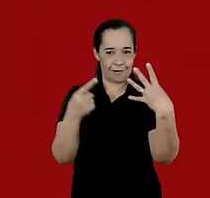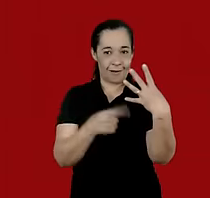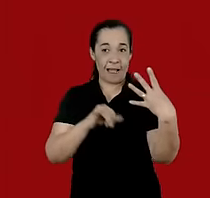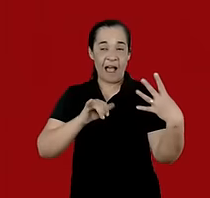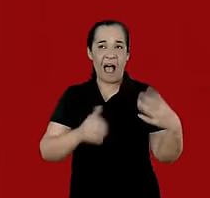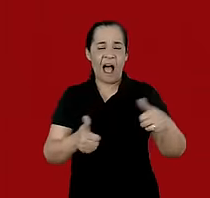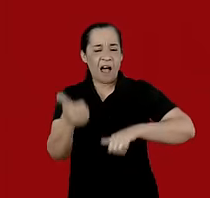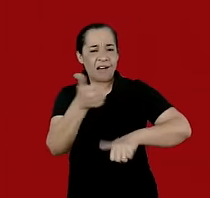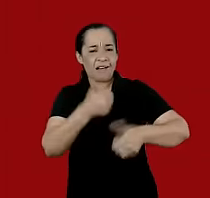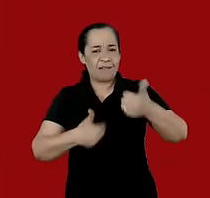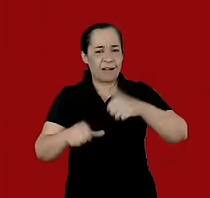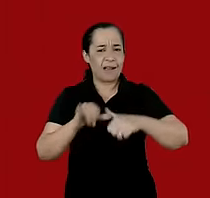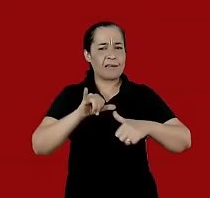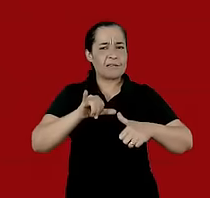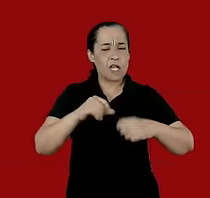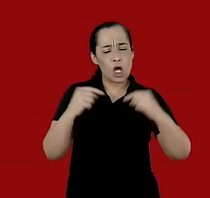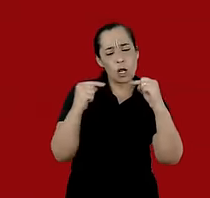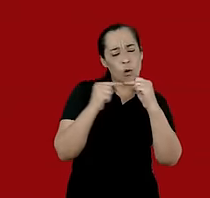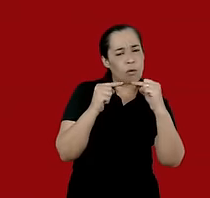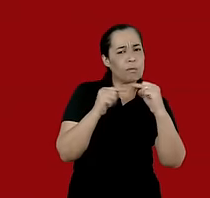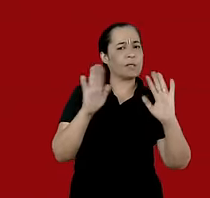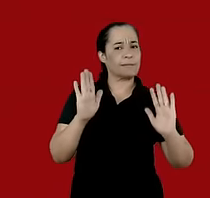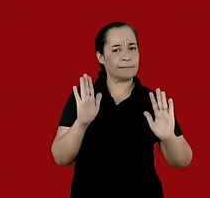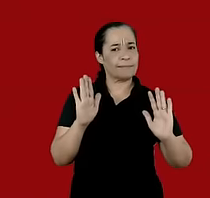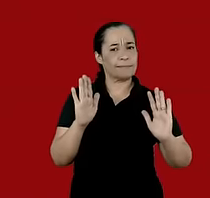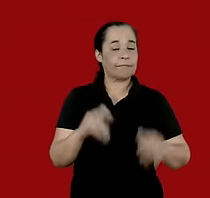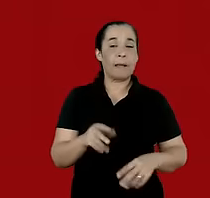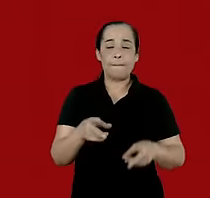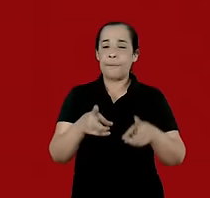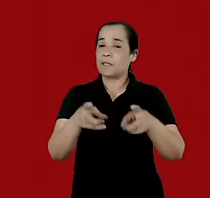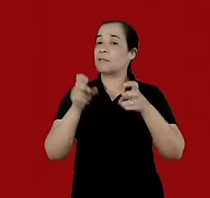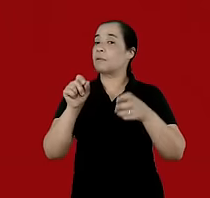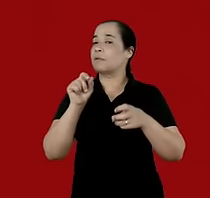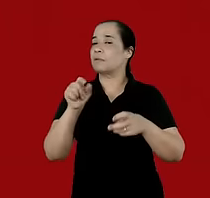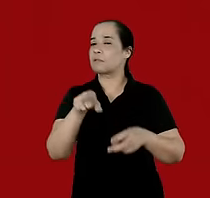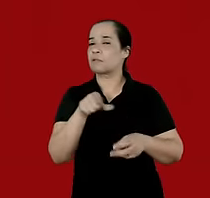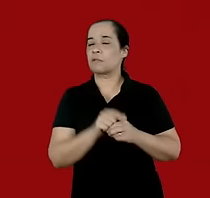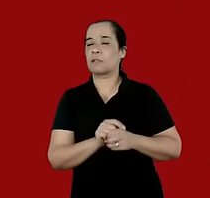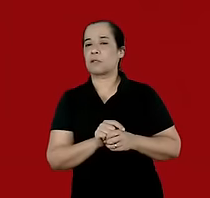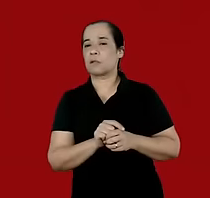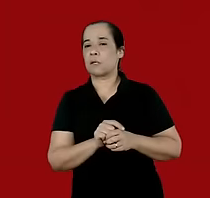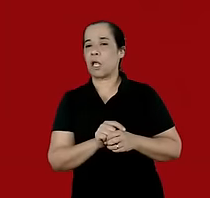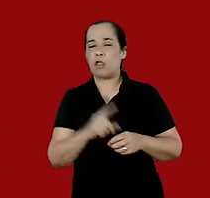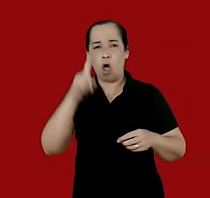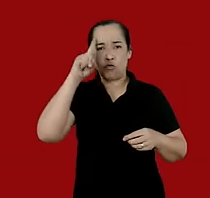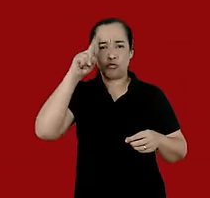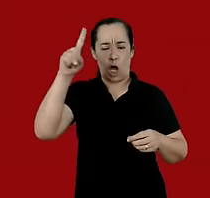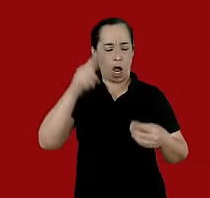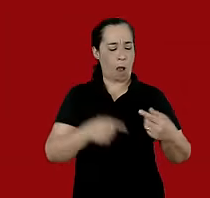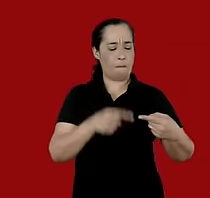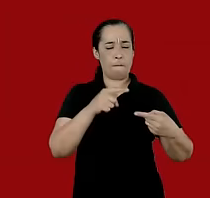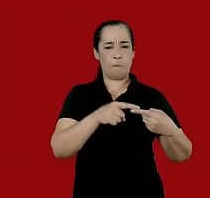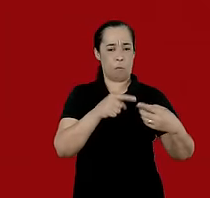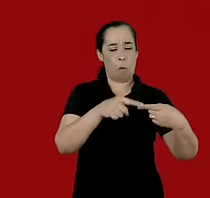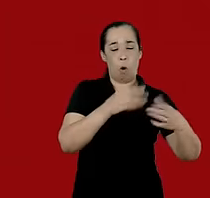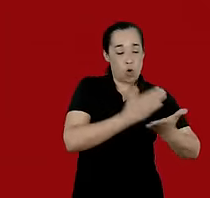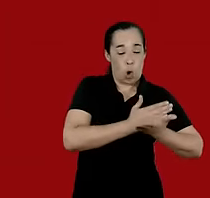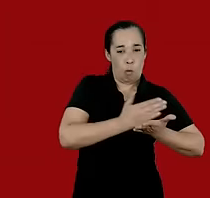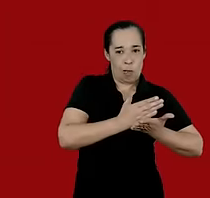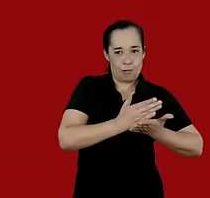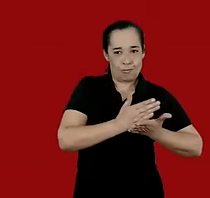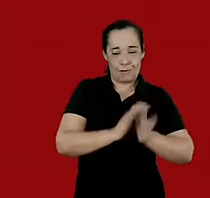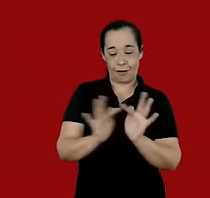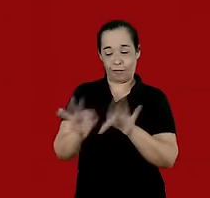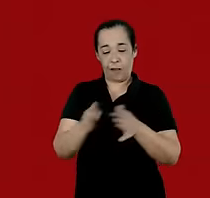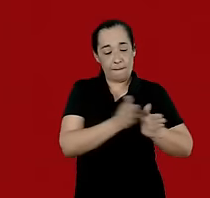teve a gente pode perceber que quando você consegue botar um uma data Inicial uma data final do ciclo obviamente esse ciclo que a gente tá